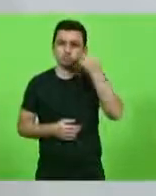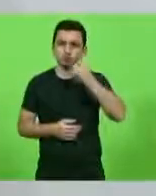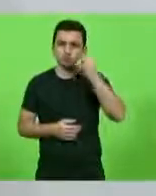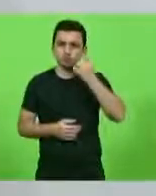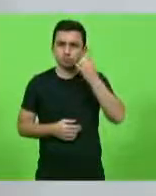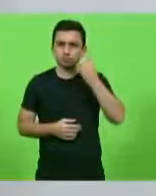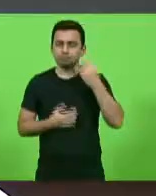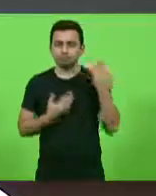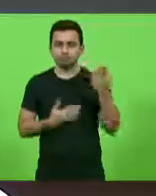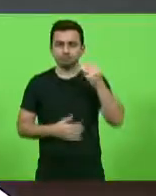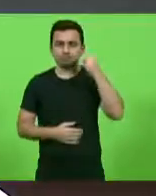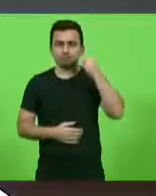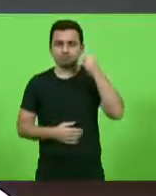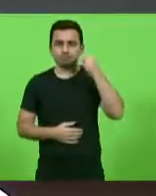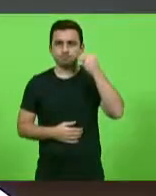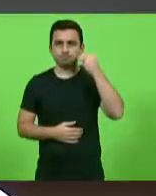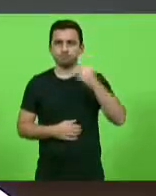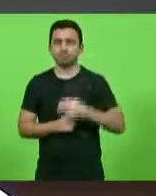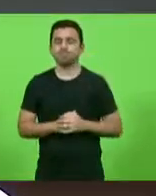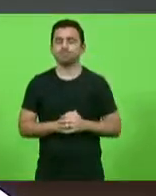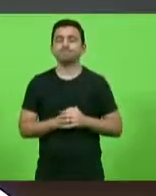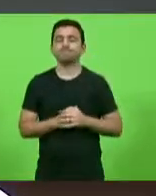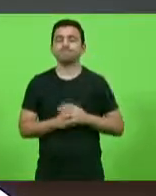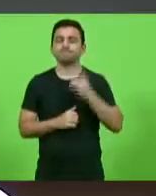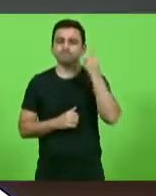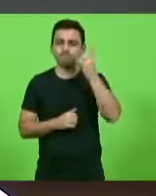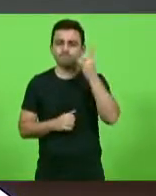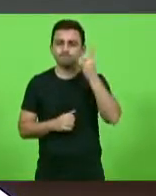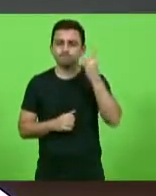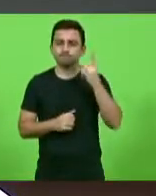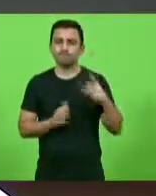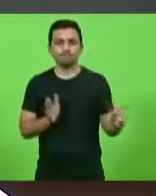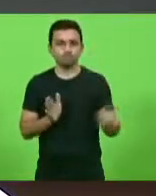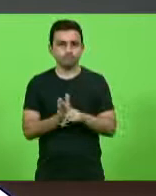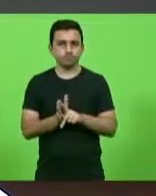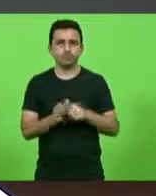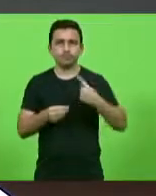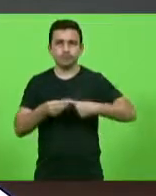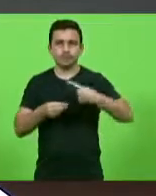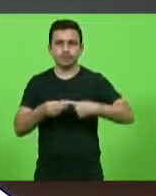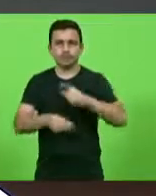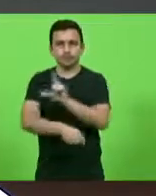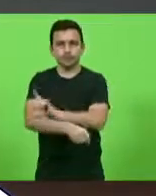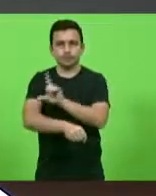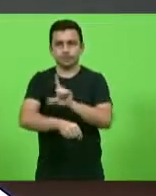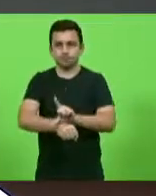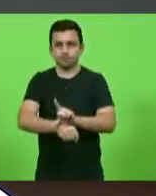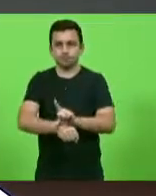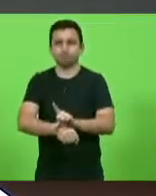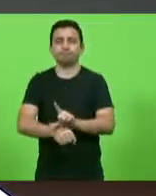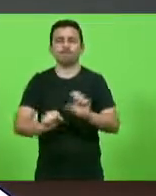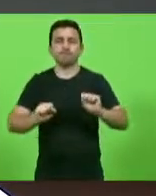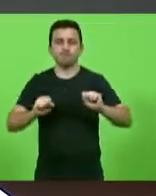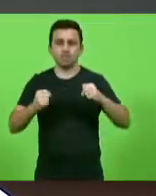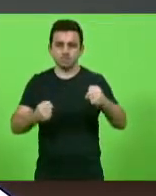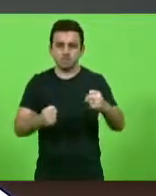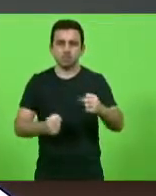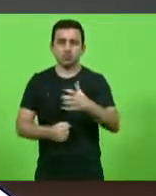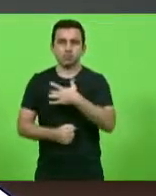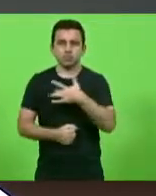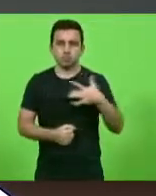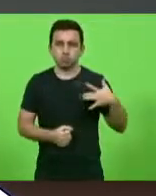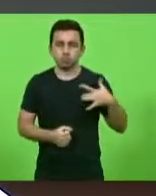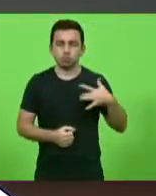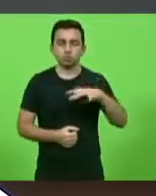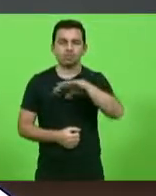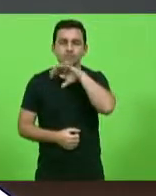Márcio Machado, grande deputado da belíssima cidade de Lages, defensor da saúde